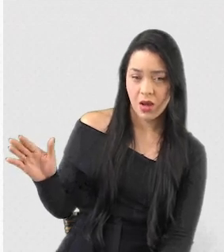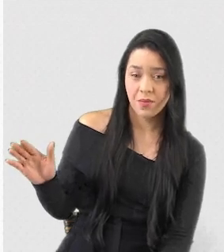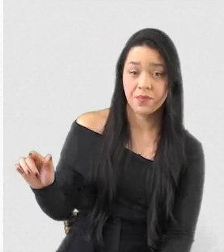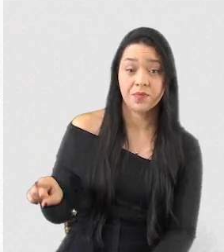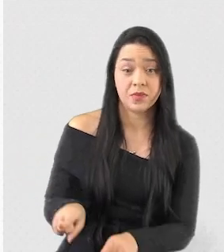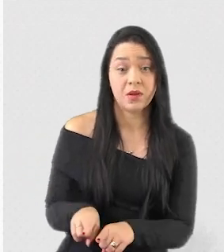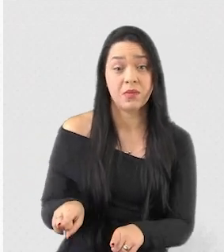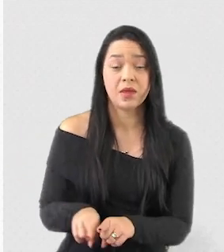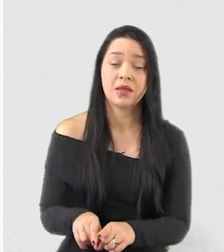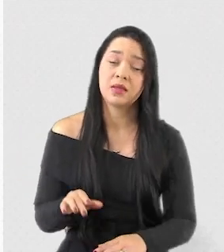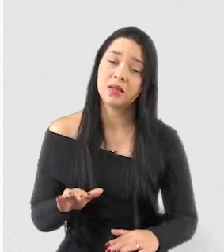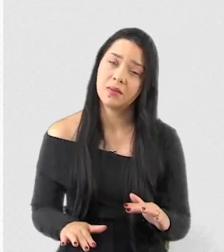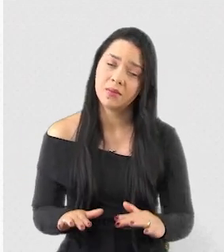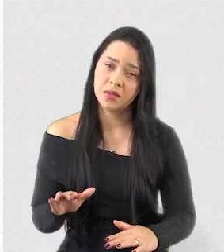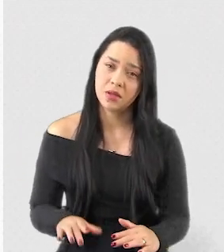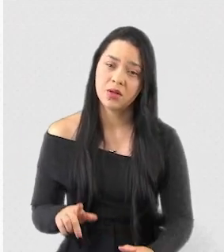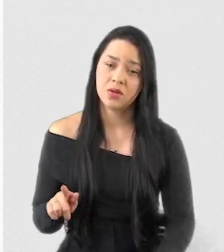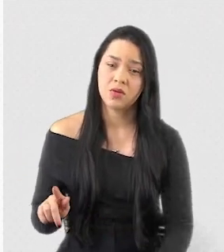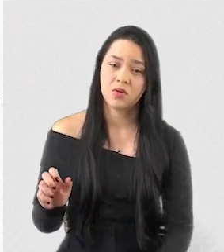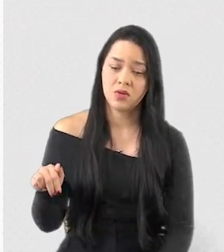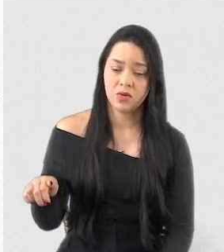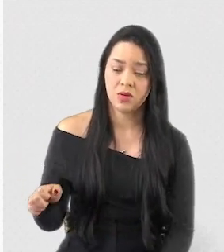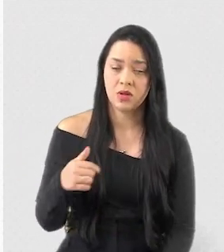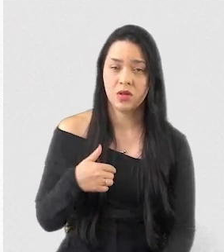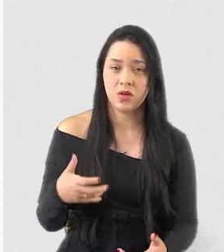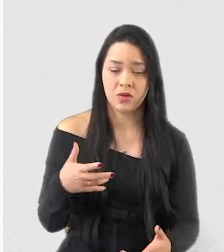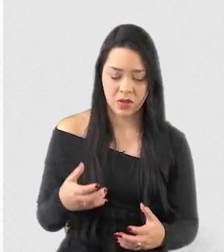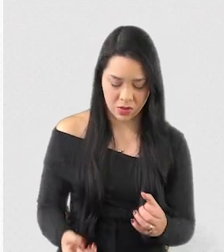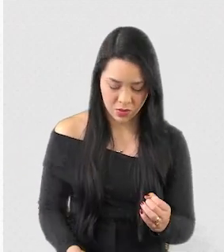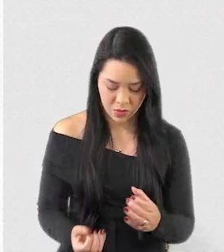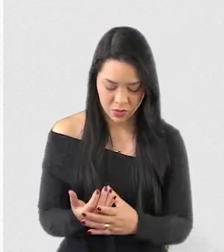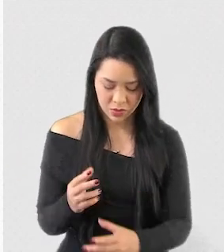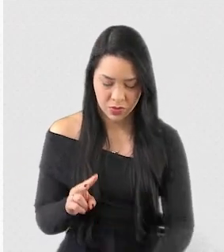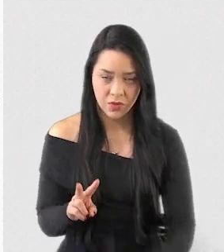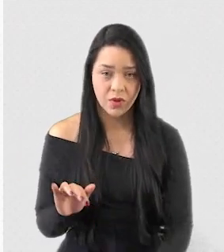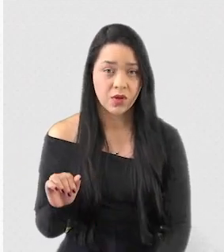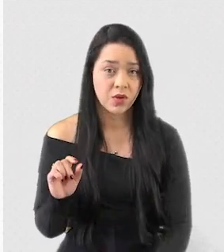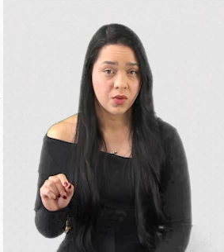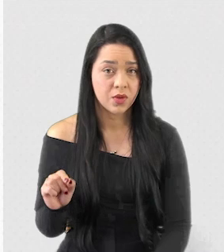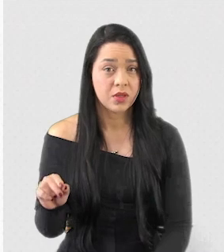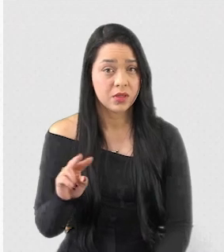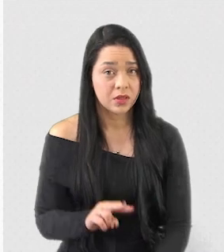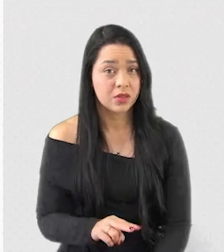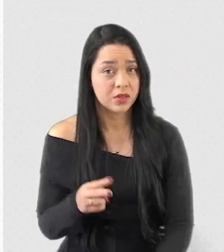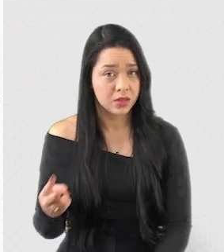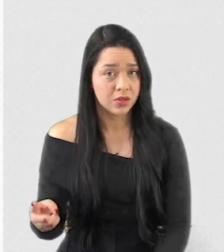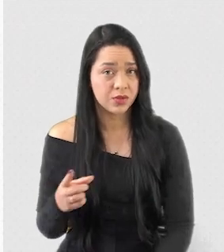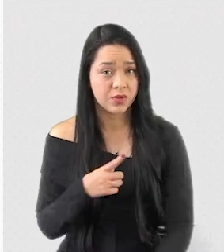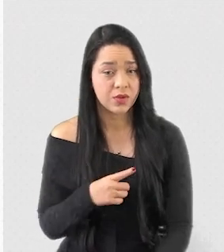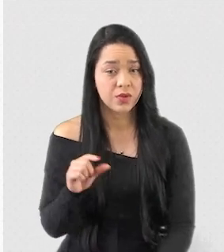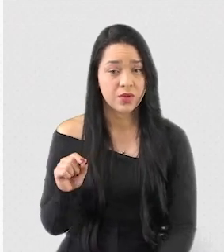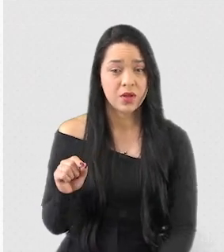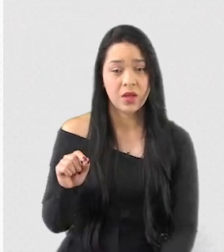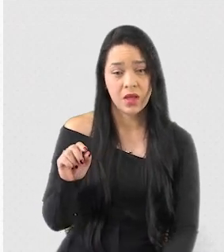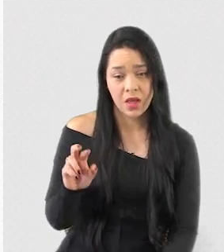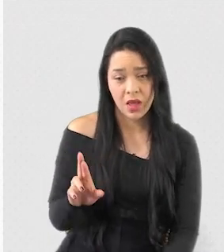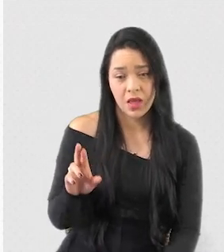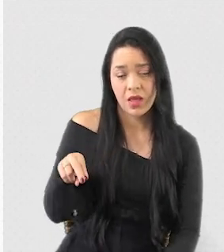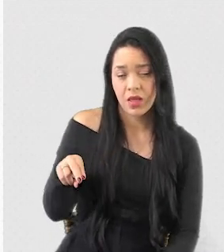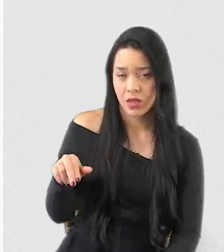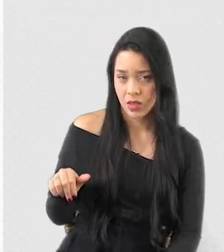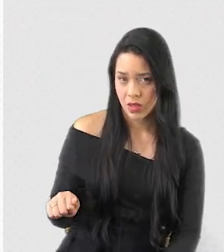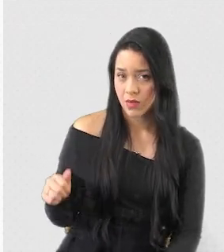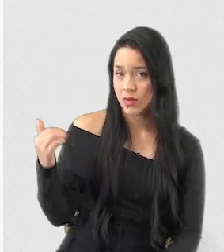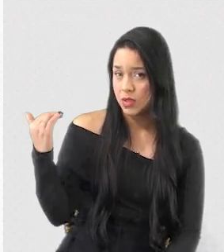aí, dependendo do gene que eu quero produzir a proteína, ele vai ser então transcrito em um RNA